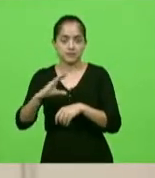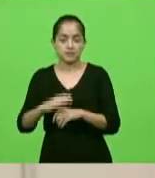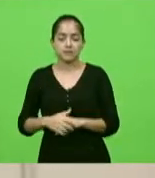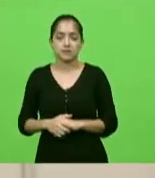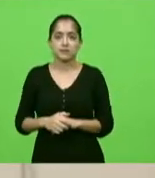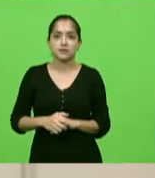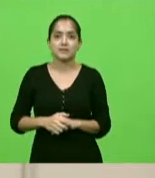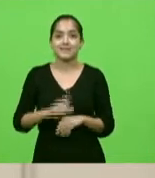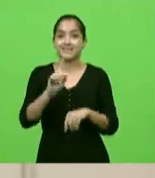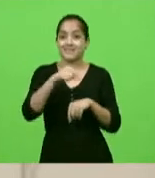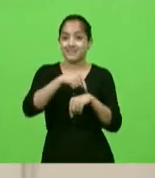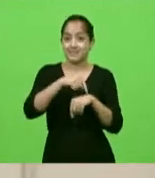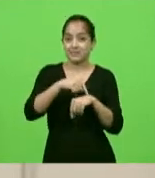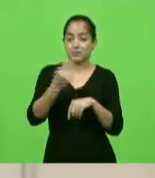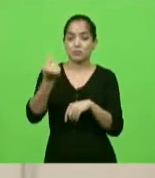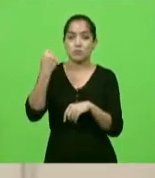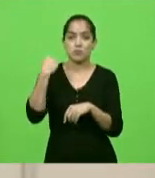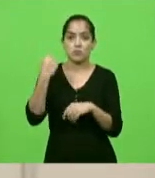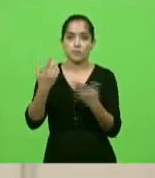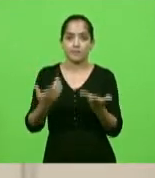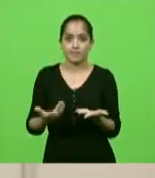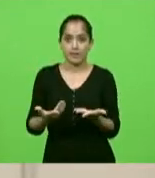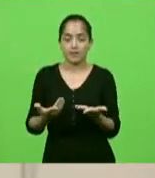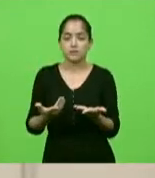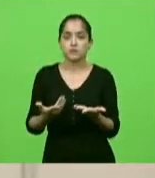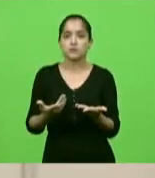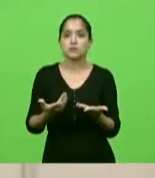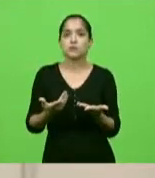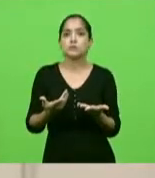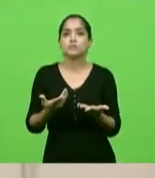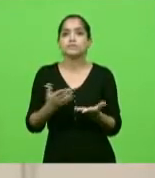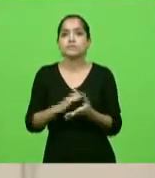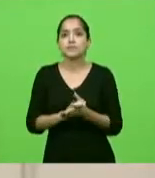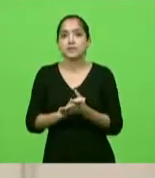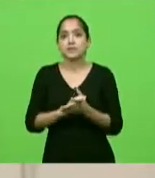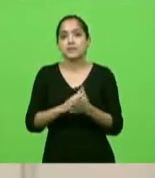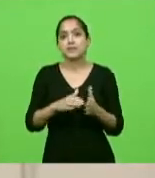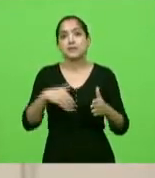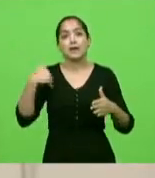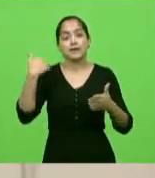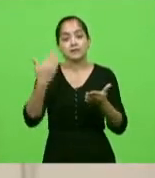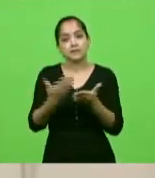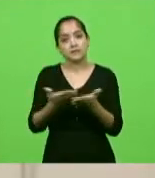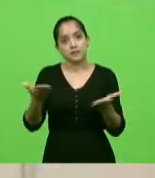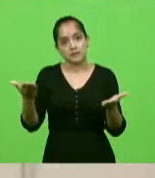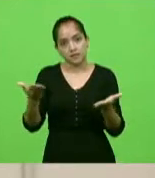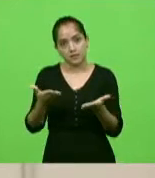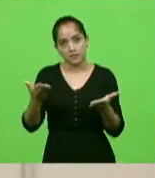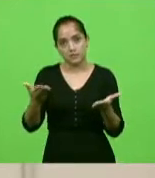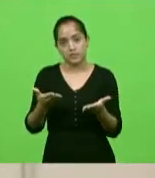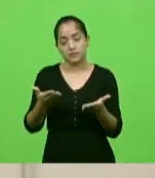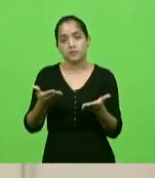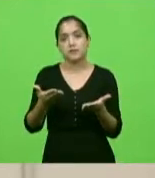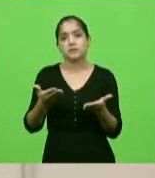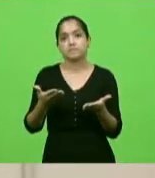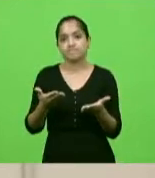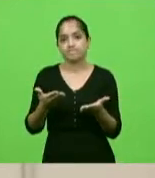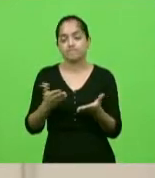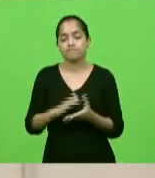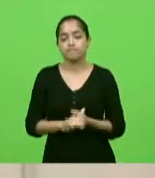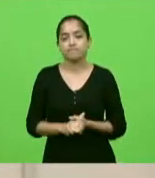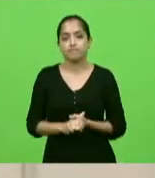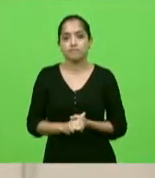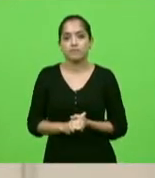Catarina, naquele momento, momento aquele que se estende com maior razão até